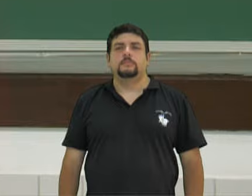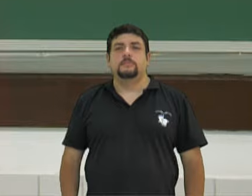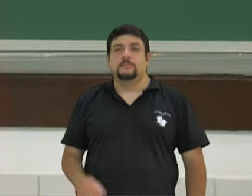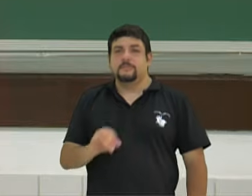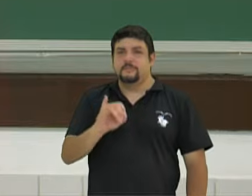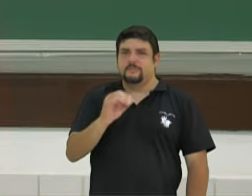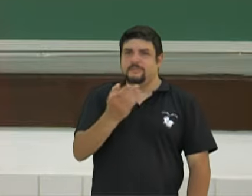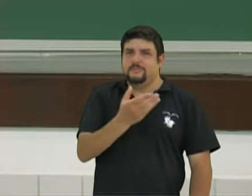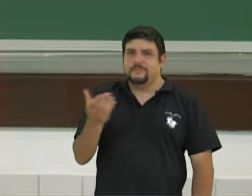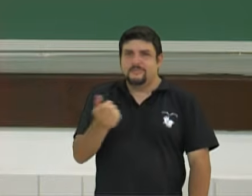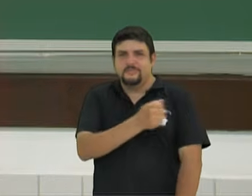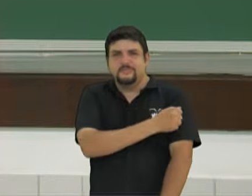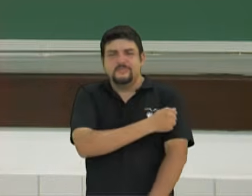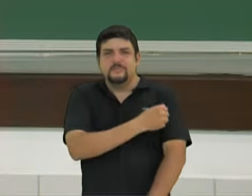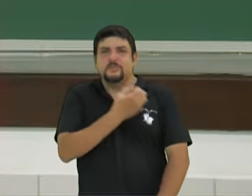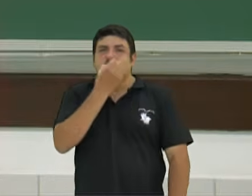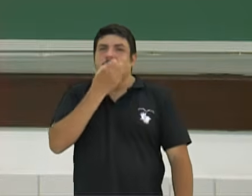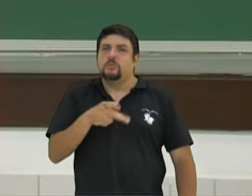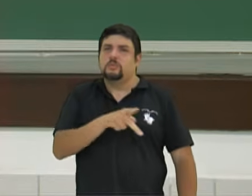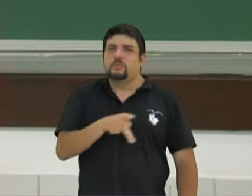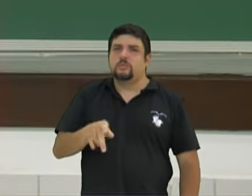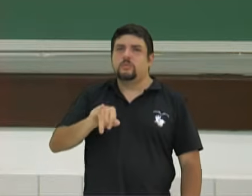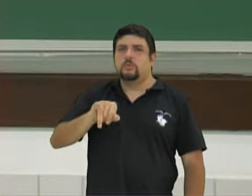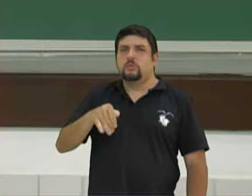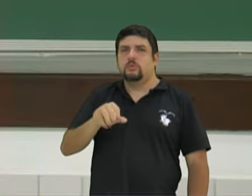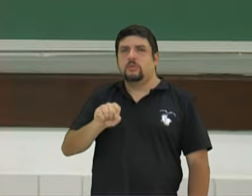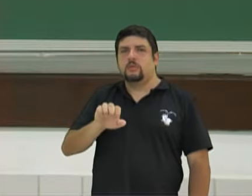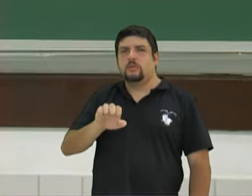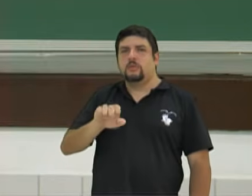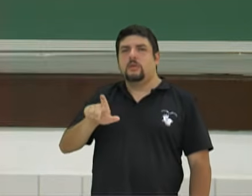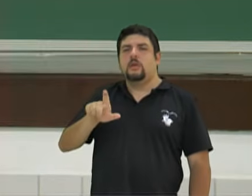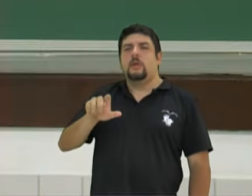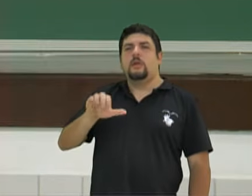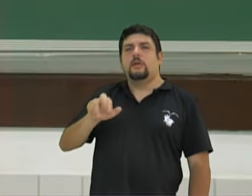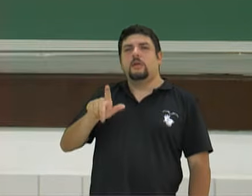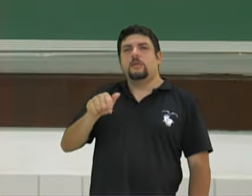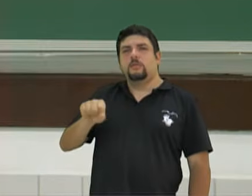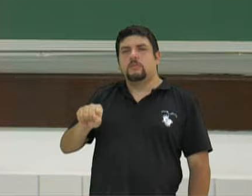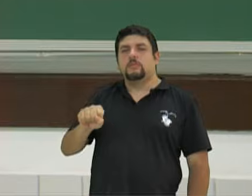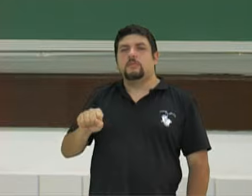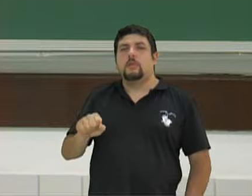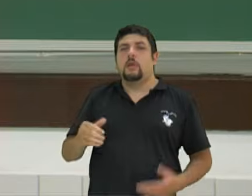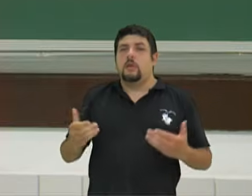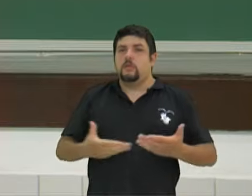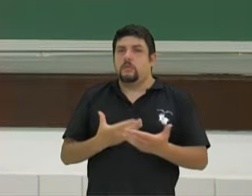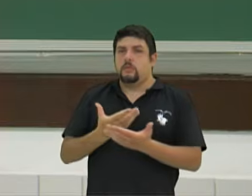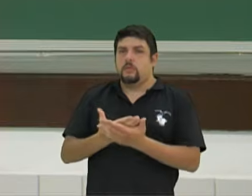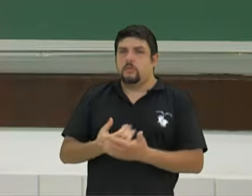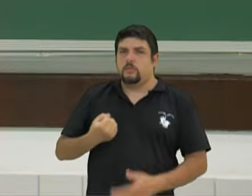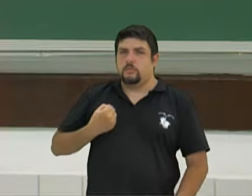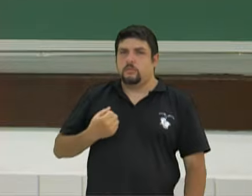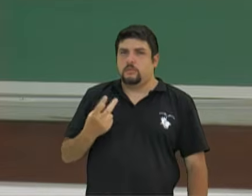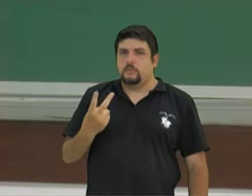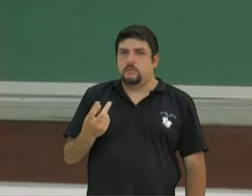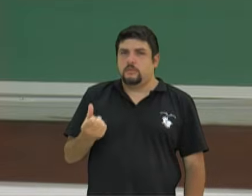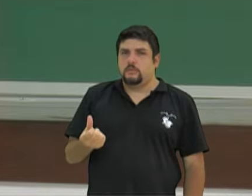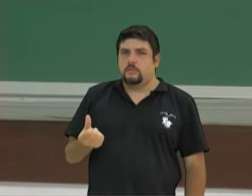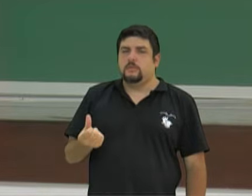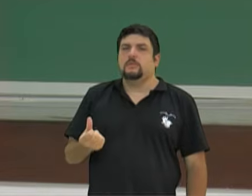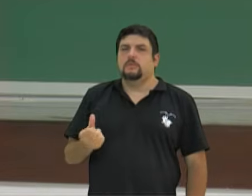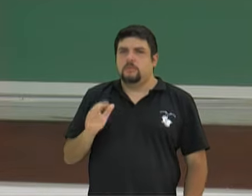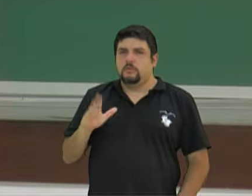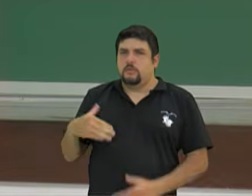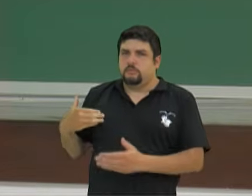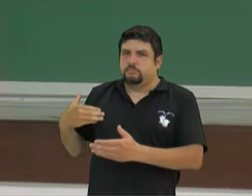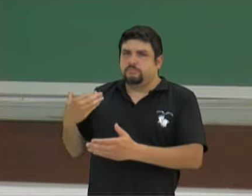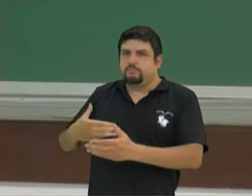Olá pessoal, tudo bom? Professor José Carlos Coelho aqui de novo com vocês, né, na nossa 26ª aula, né, e a gente está aí às 26 aulas com